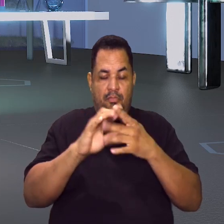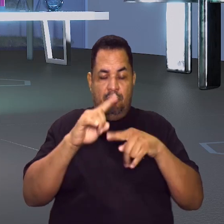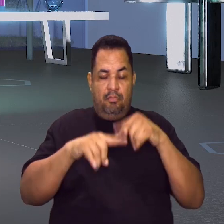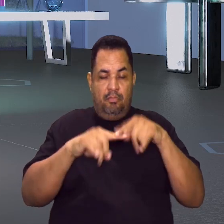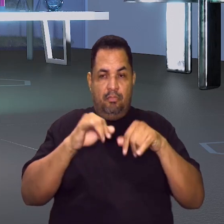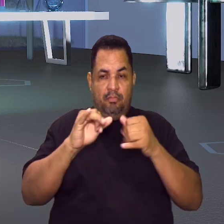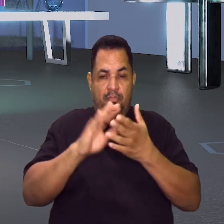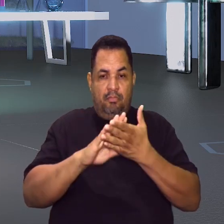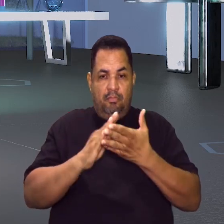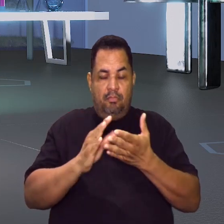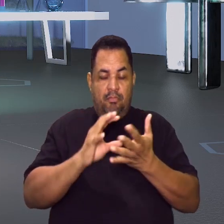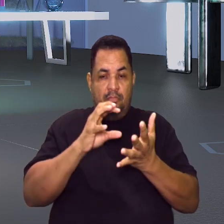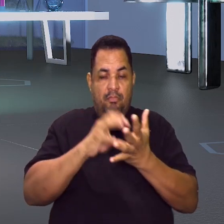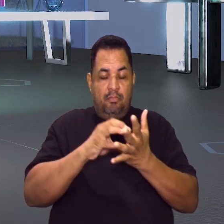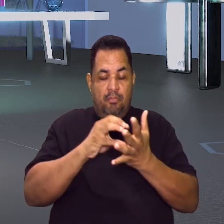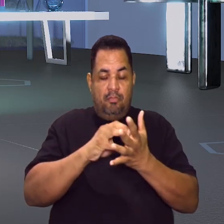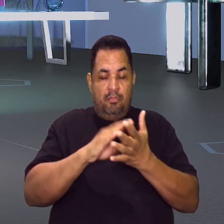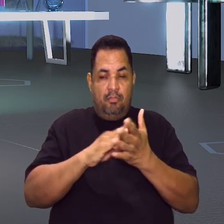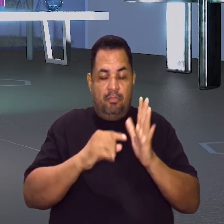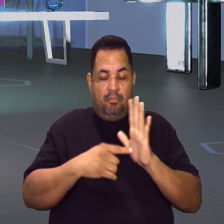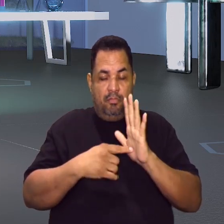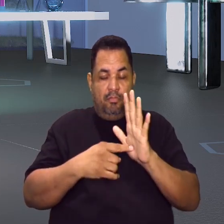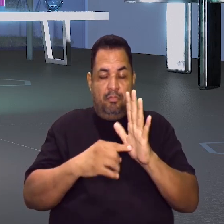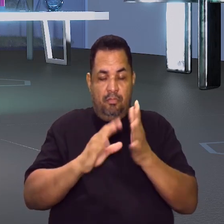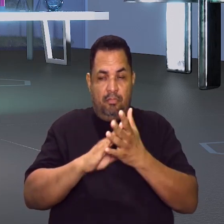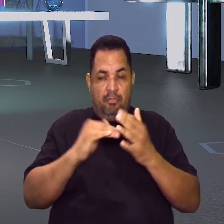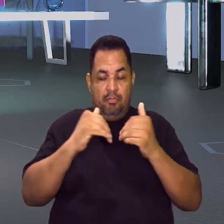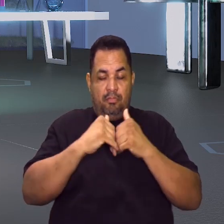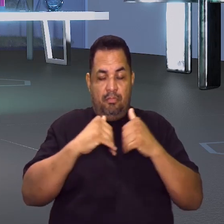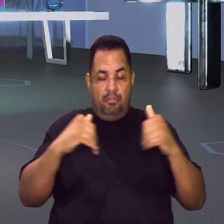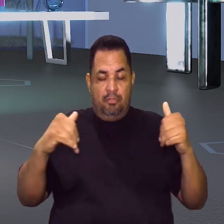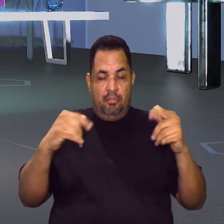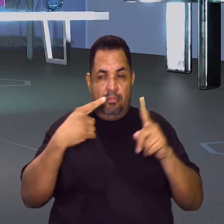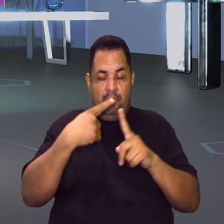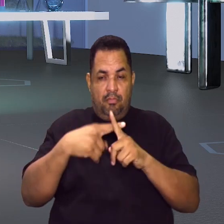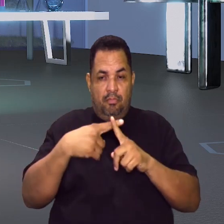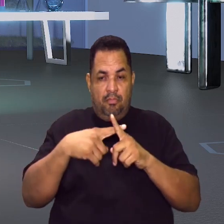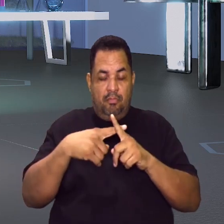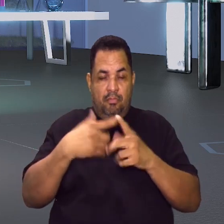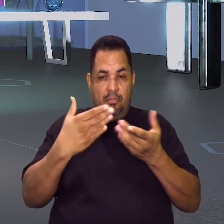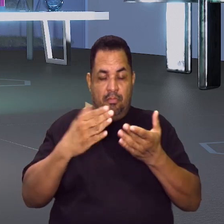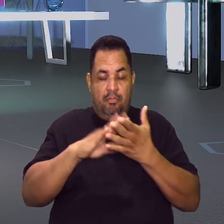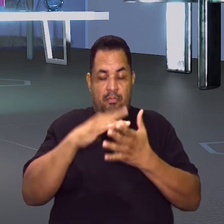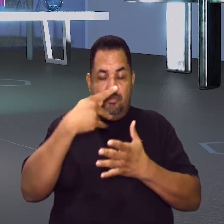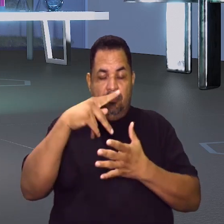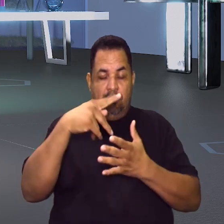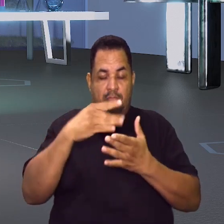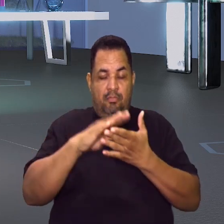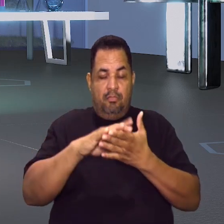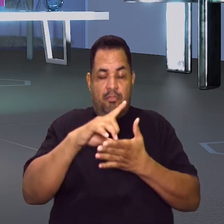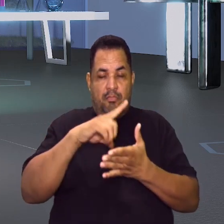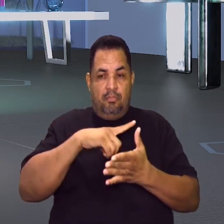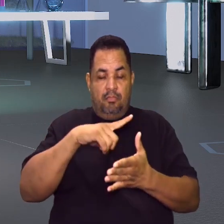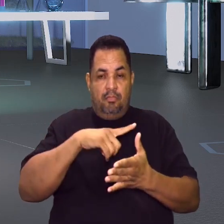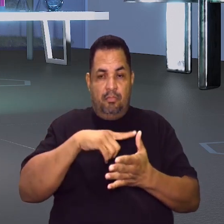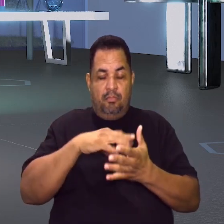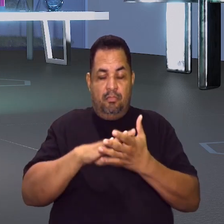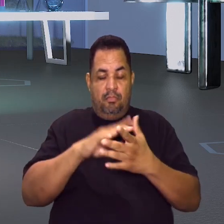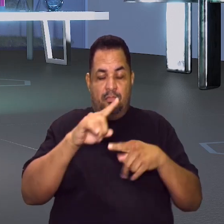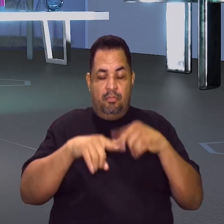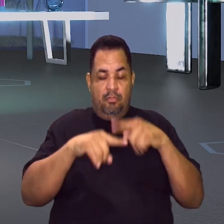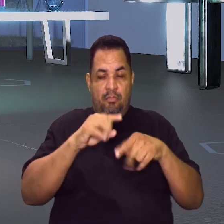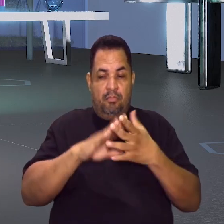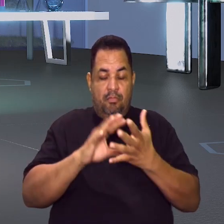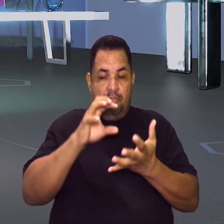elemento central. Lembrando que a repulsão existe graças a par de elétrons disponíveis em um